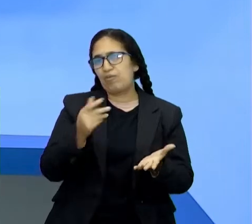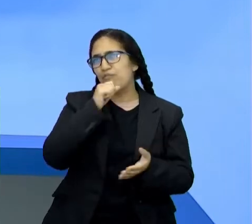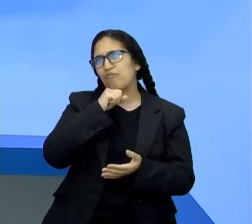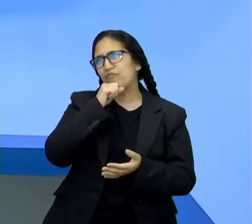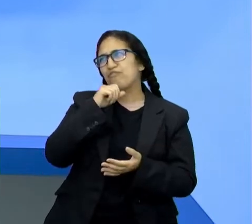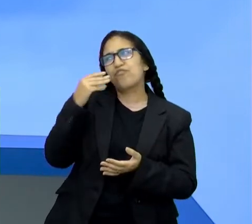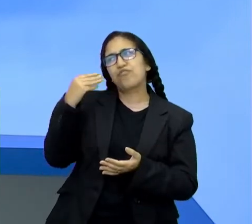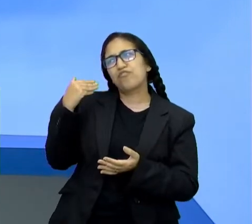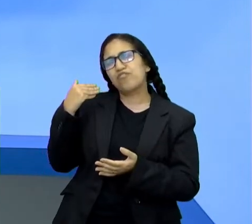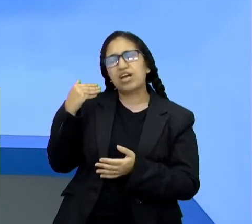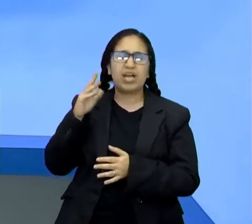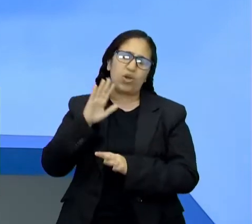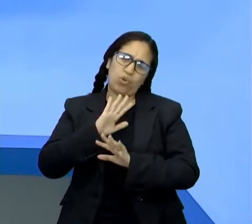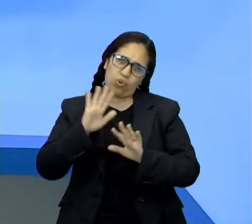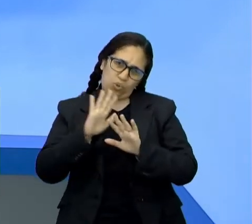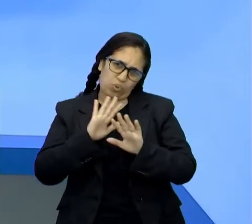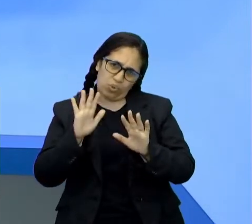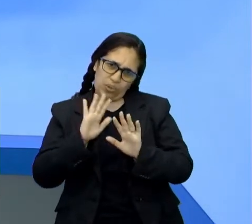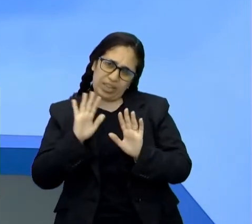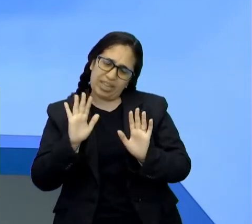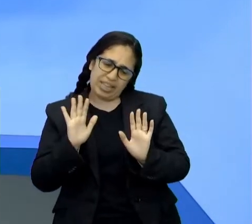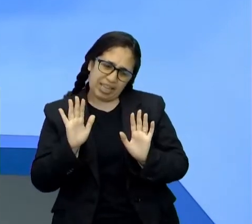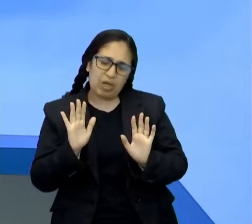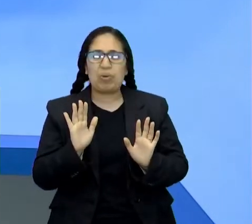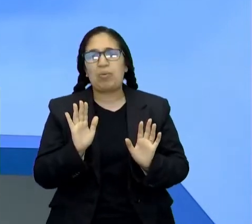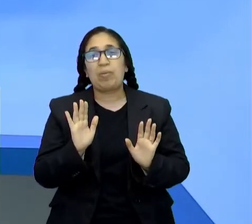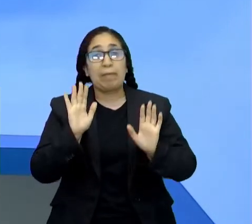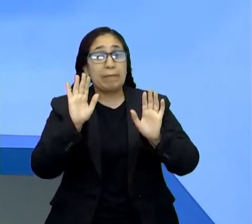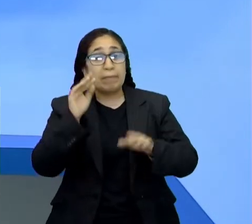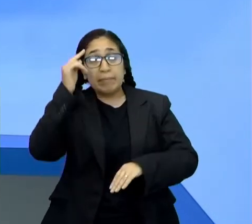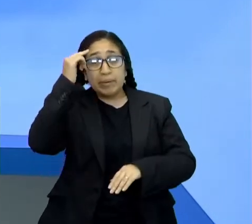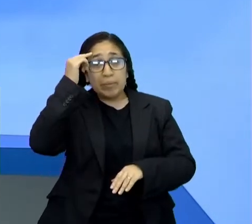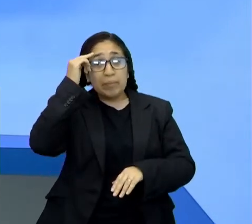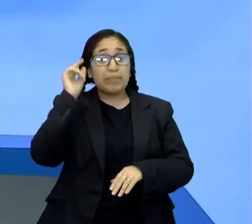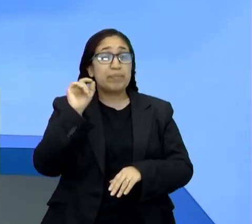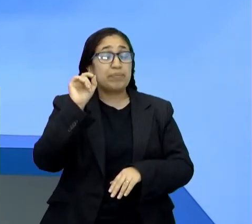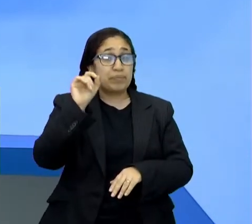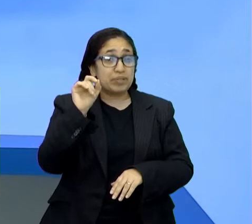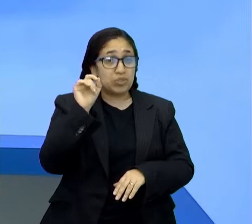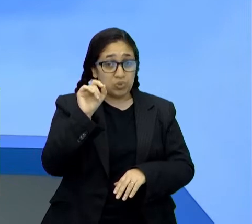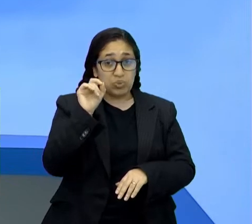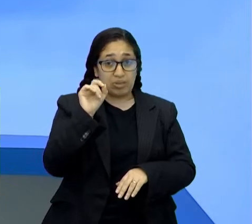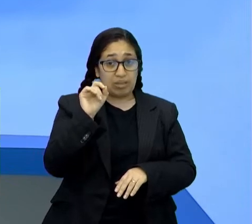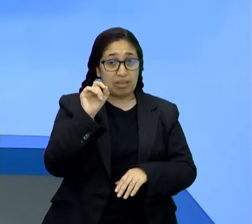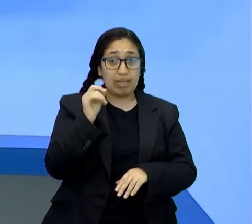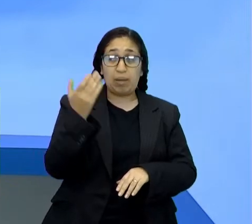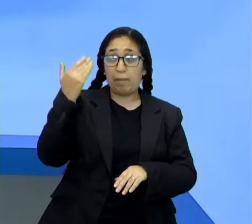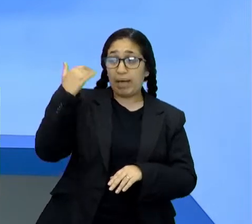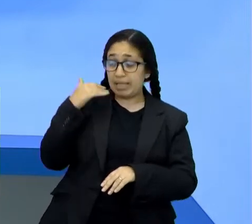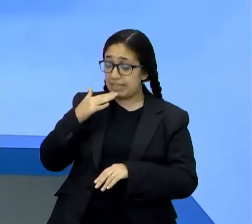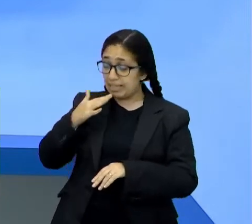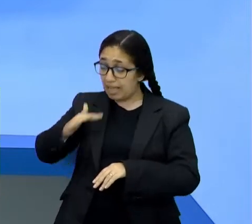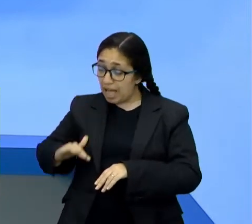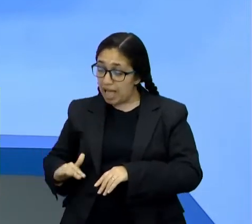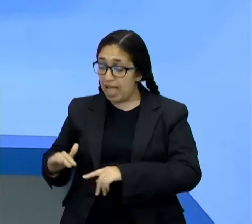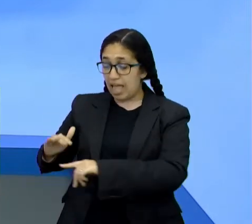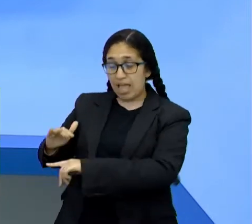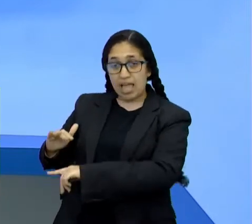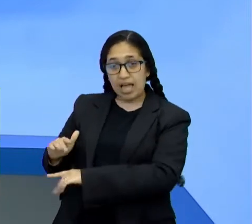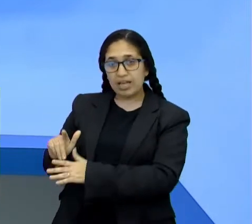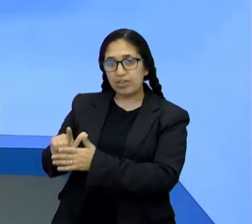velho assim quanto poderia, mas eu penso que havia um jornalismo que eu lembro da minha infância, que ele era muito